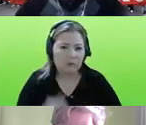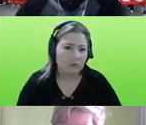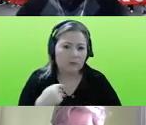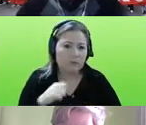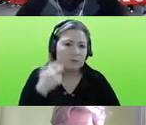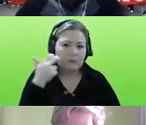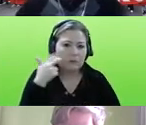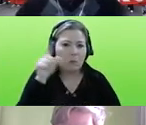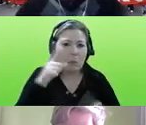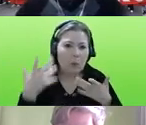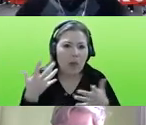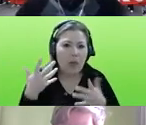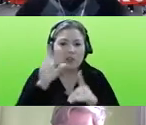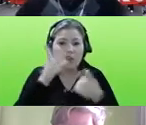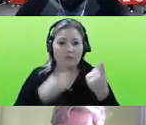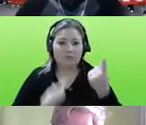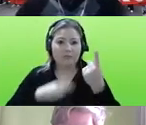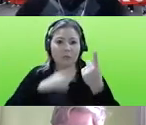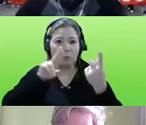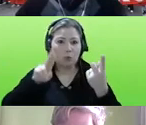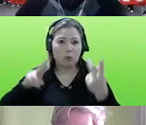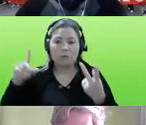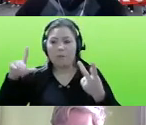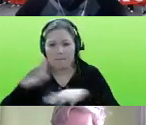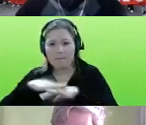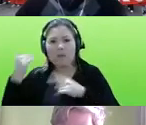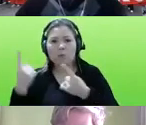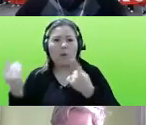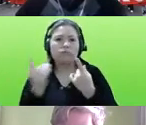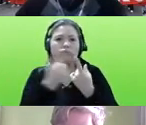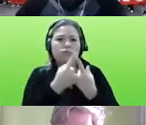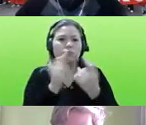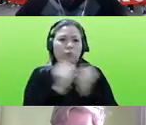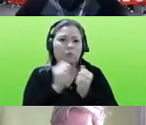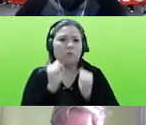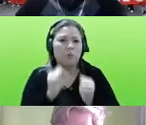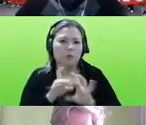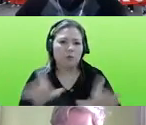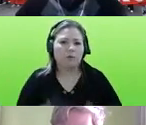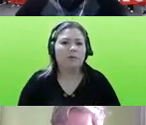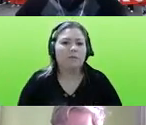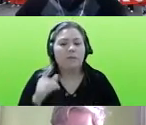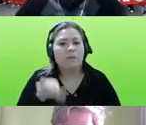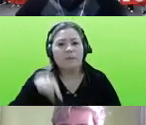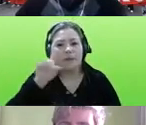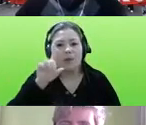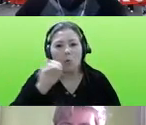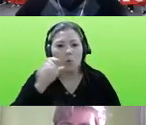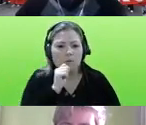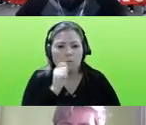acanhem, onde já tenha um nome, dá para colocar pelo menos mais uma pessoa. Dia 1º de outubro aqui ainda não